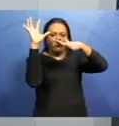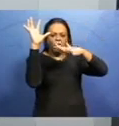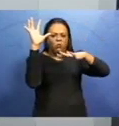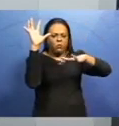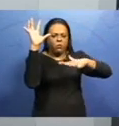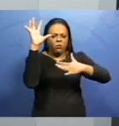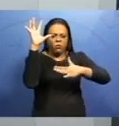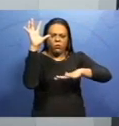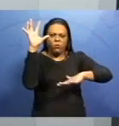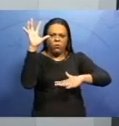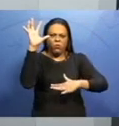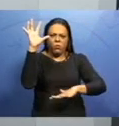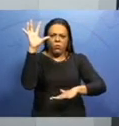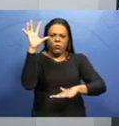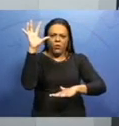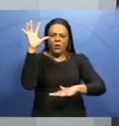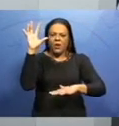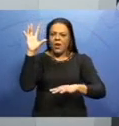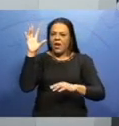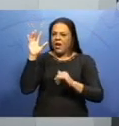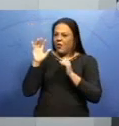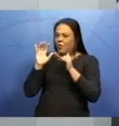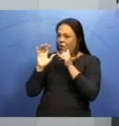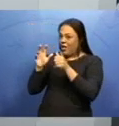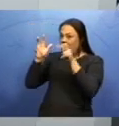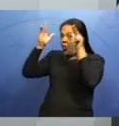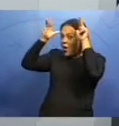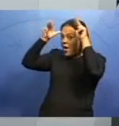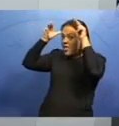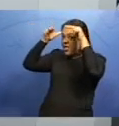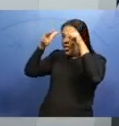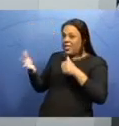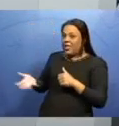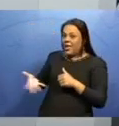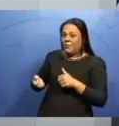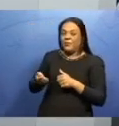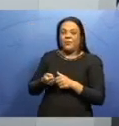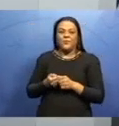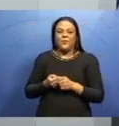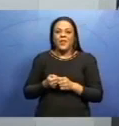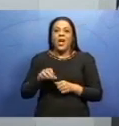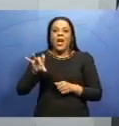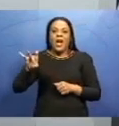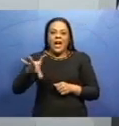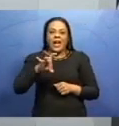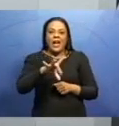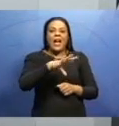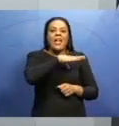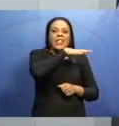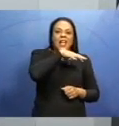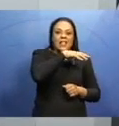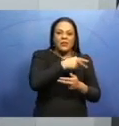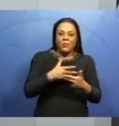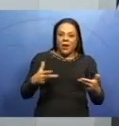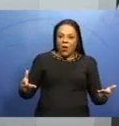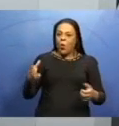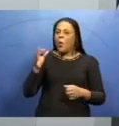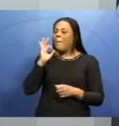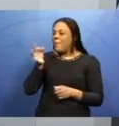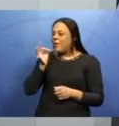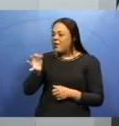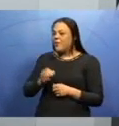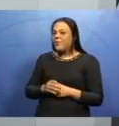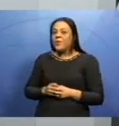águas que tem dentro, disse a lebre. Cada um aí com a sua opinião. Nesse